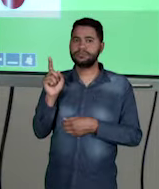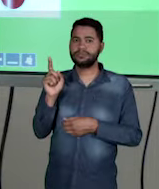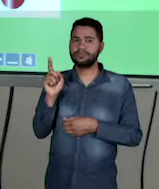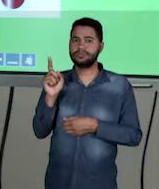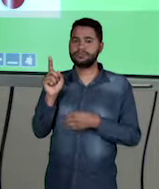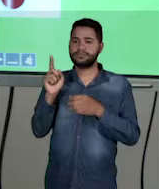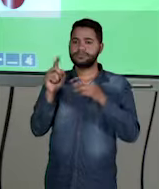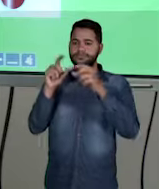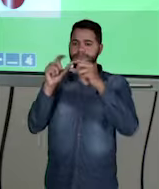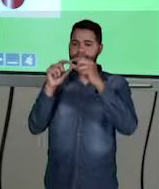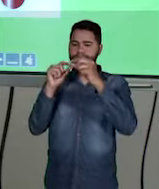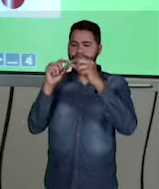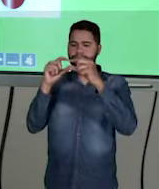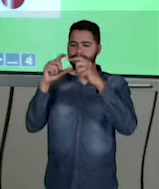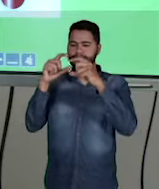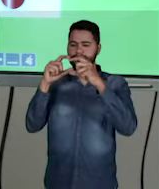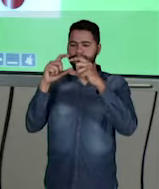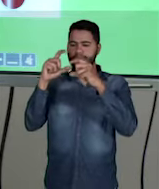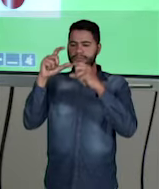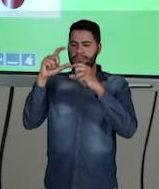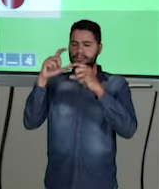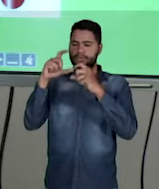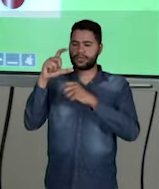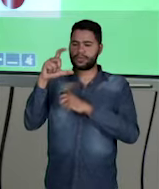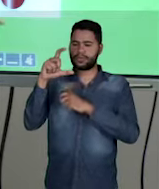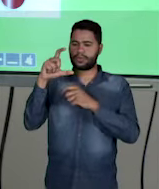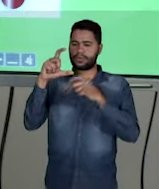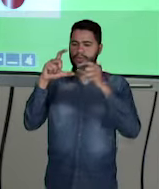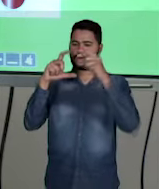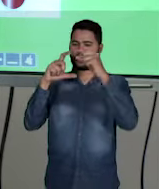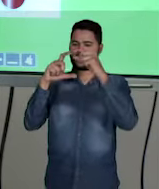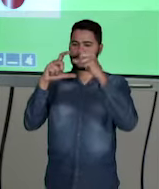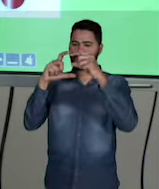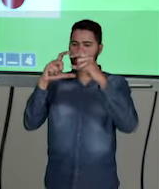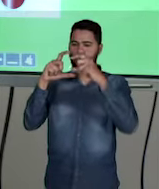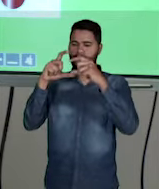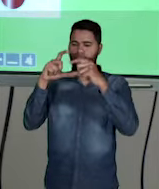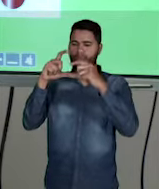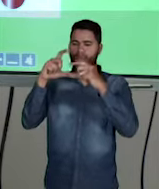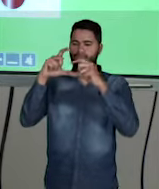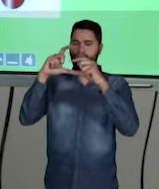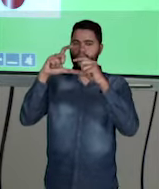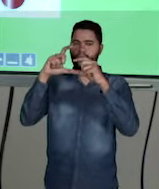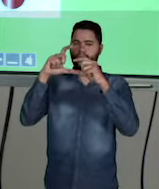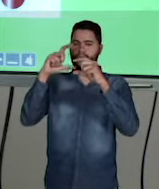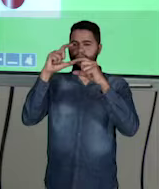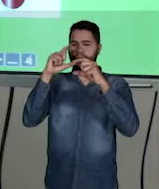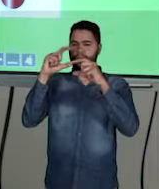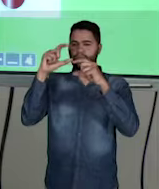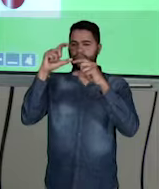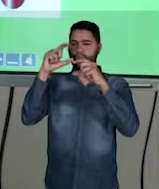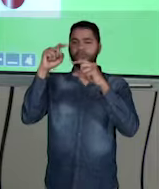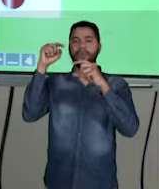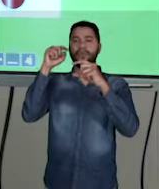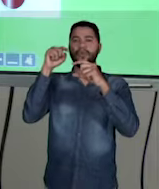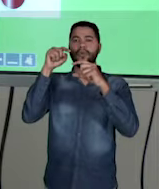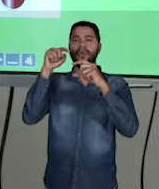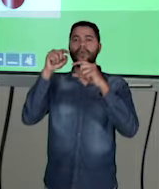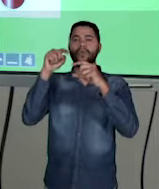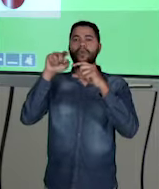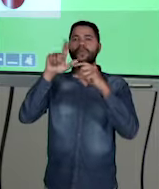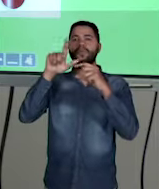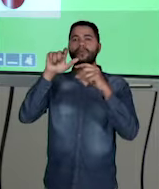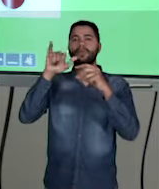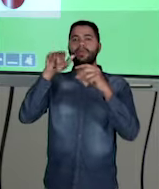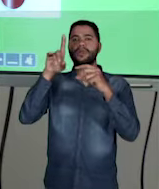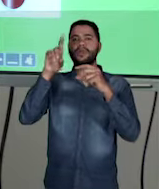os elementos figurados, que a gente chama as células, descendo, porque elas são mais densas, e o líquido, né,